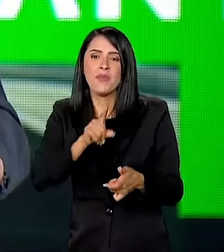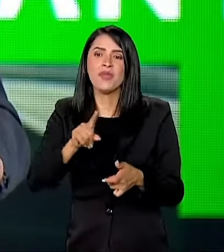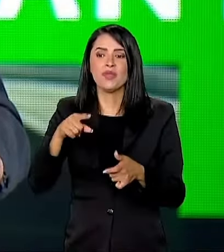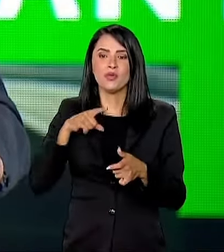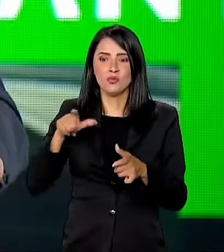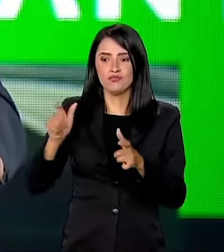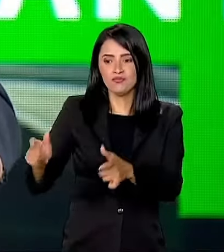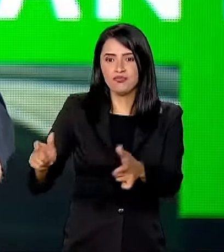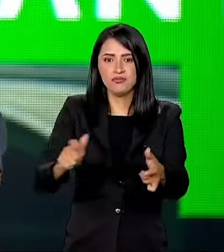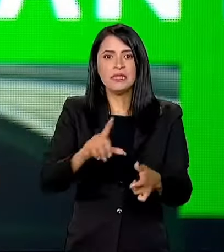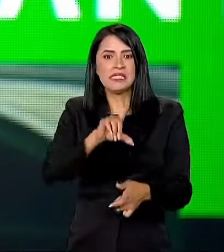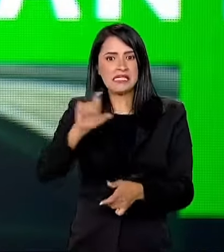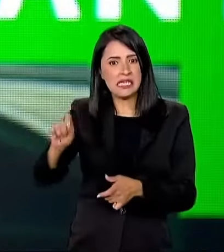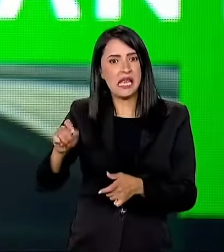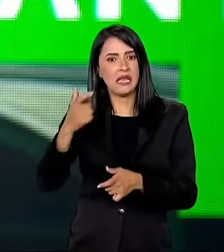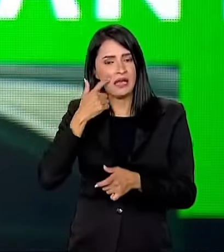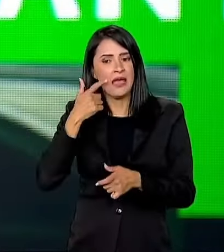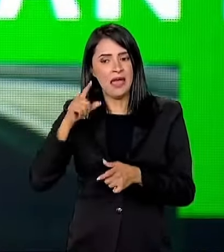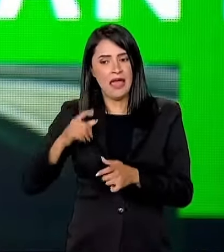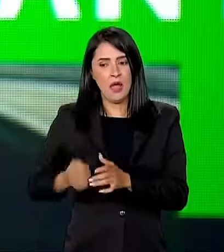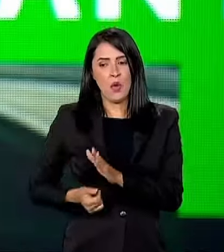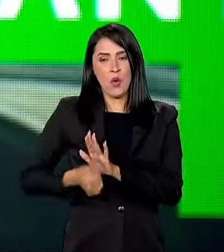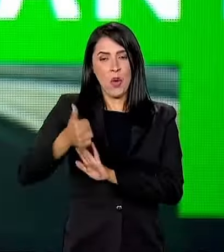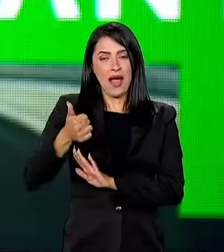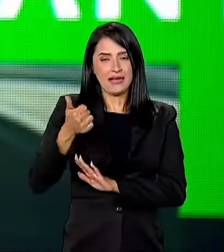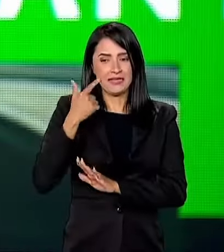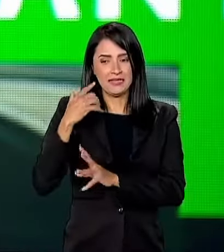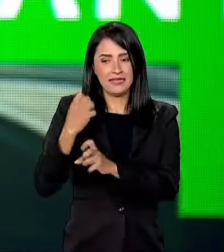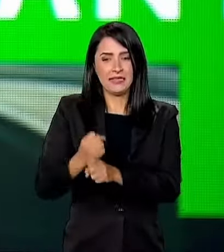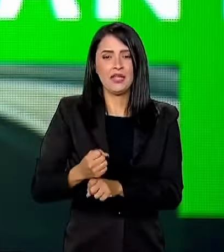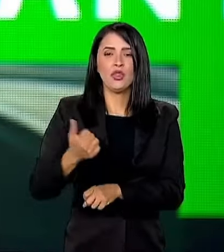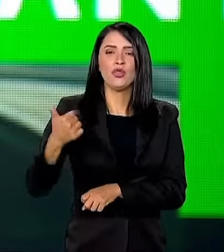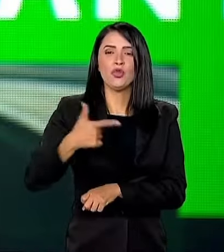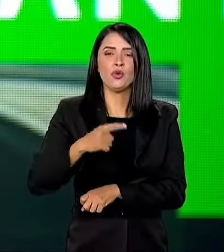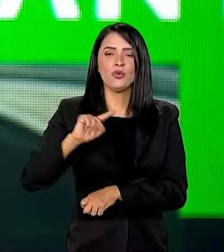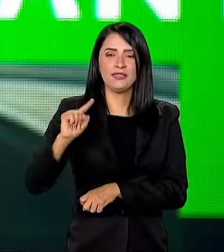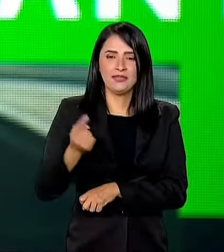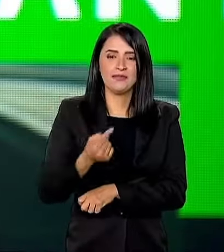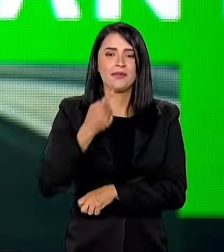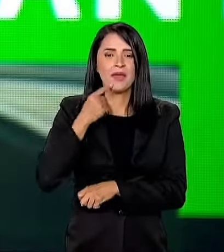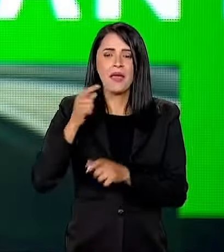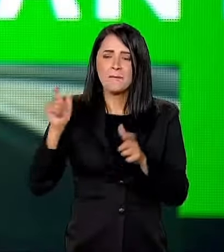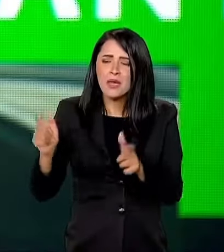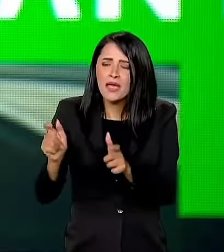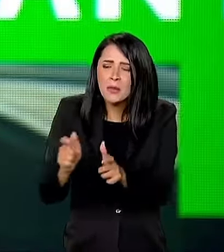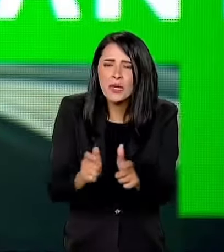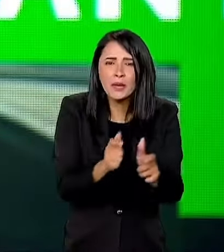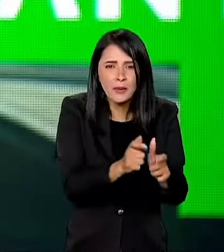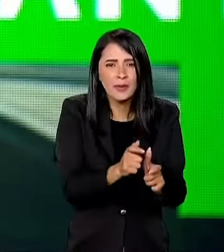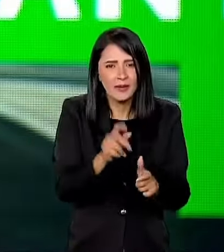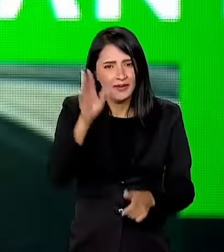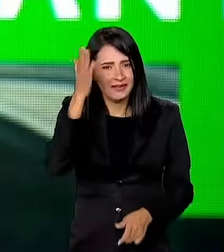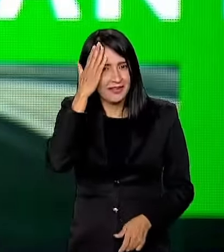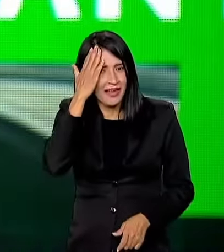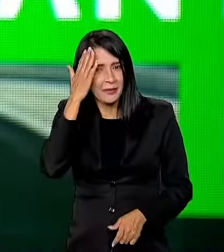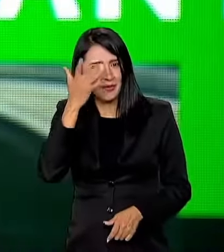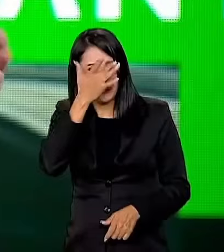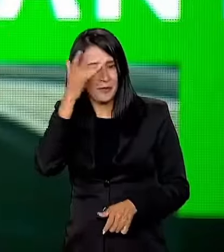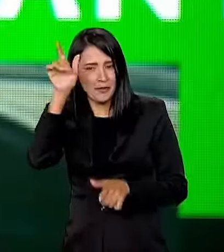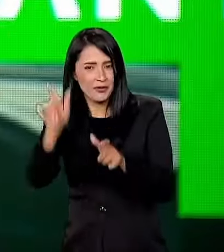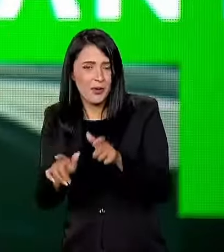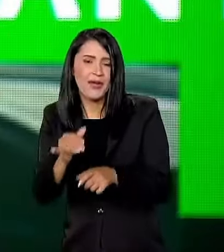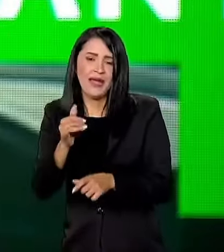hectares. Dessas você tem quase 2 milhões que são micropropriedade. Sabe aquele pessoal que, sabe,